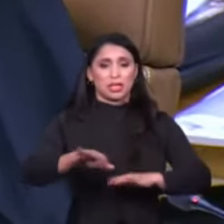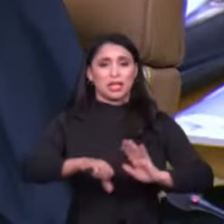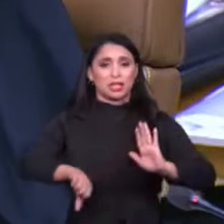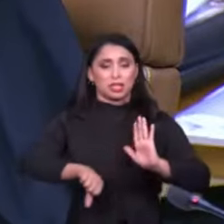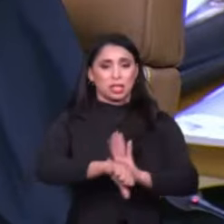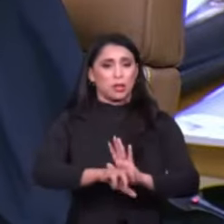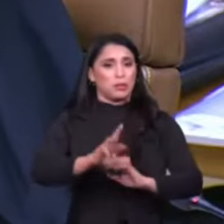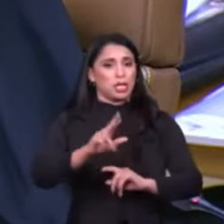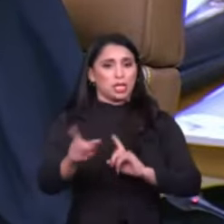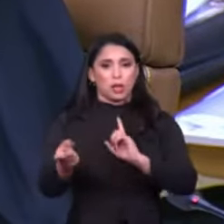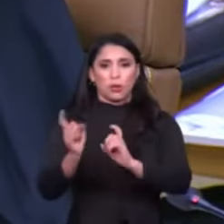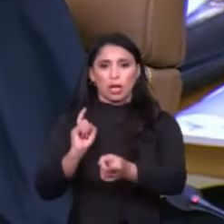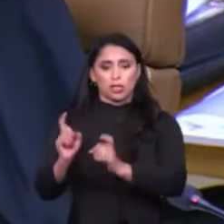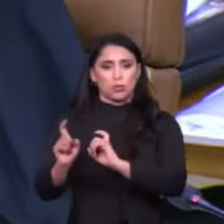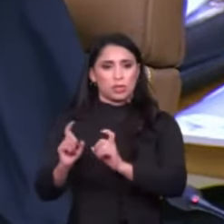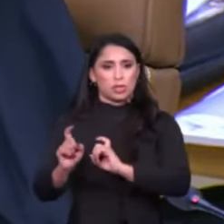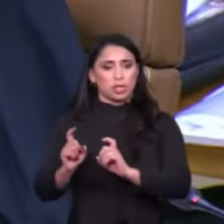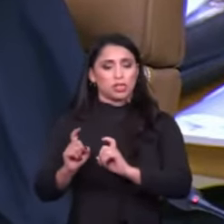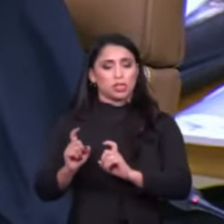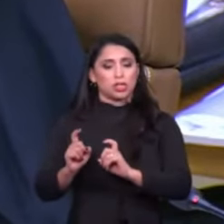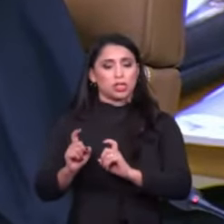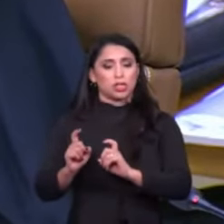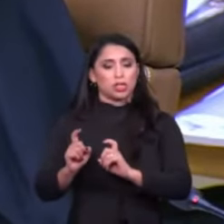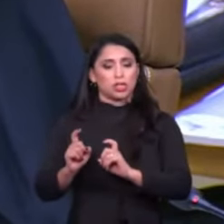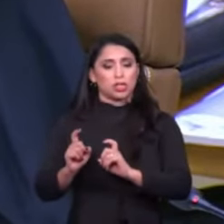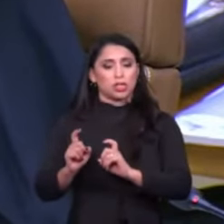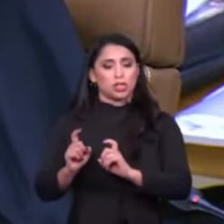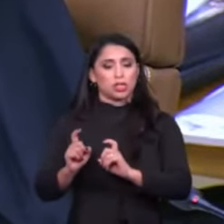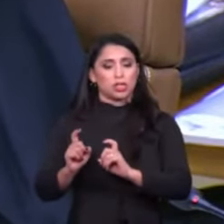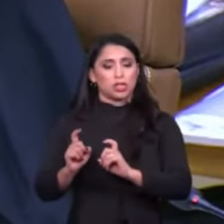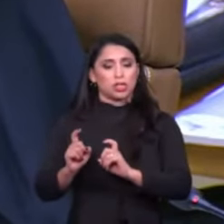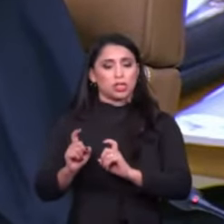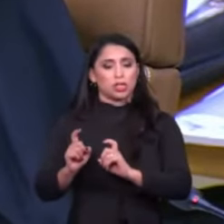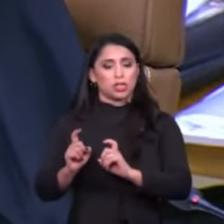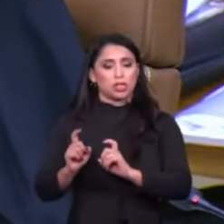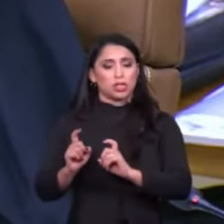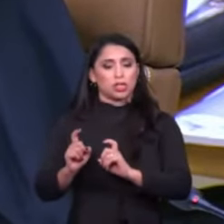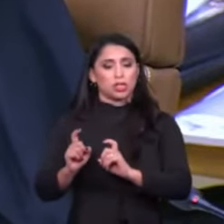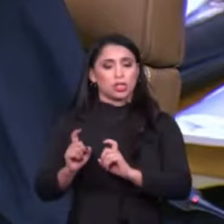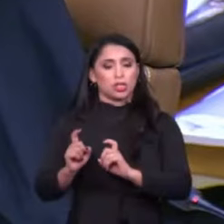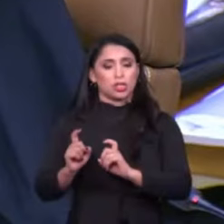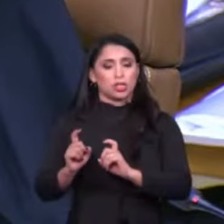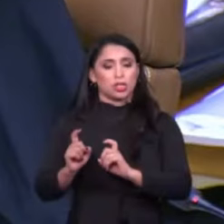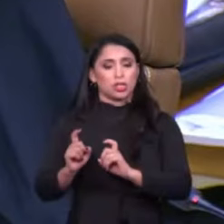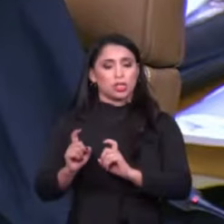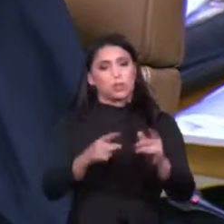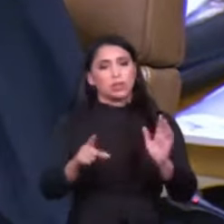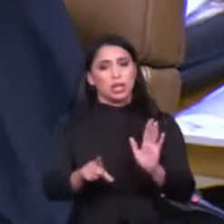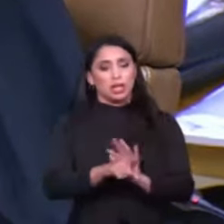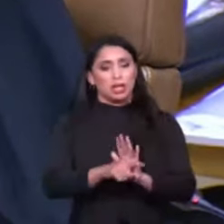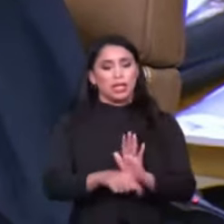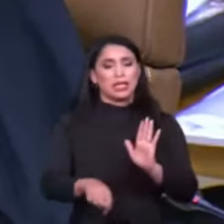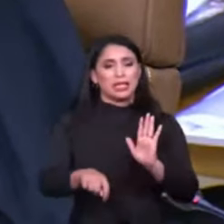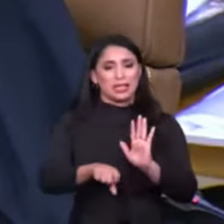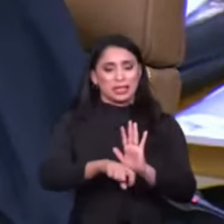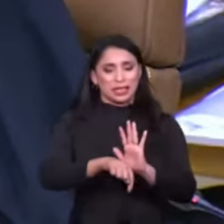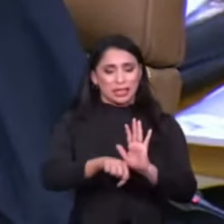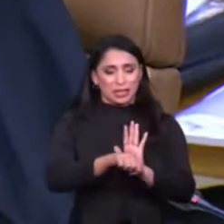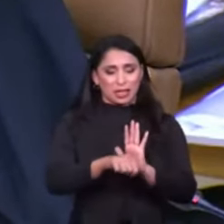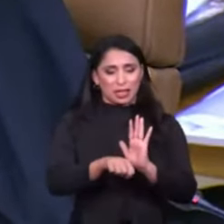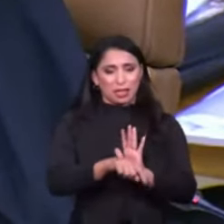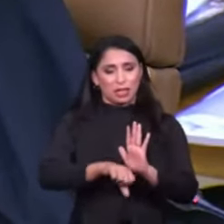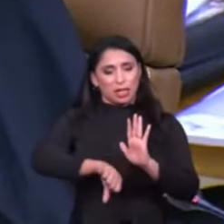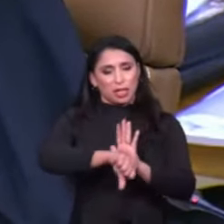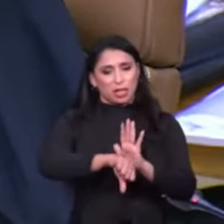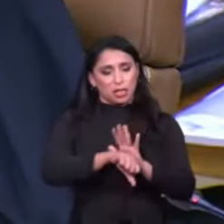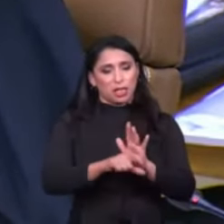autoridade administrativa, observado o devido processo legal. Por se tratar de delito de menor potencial ofensivo, a persecução